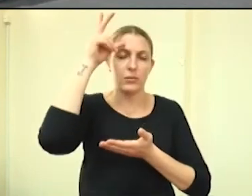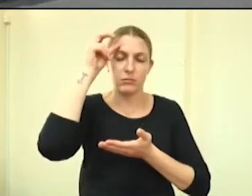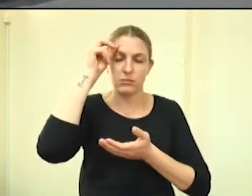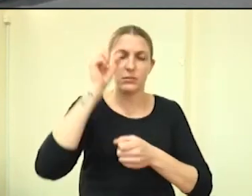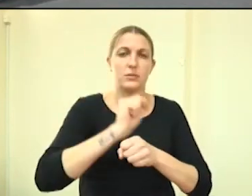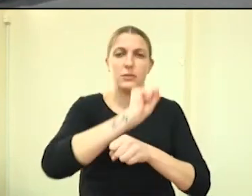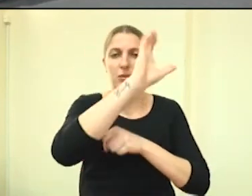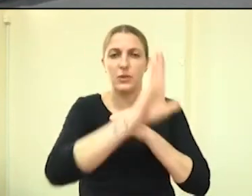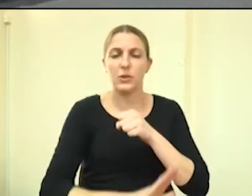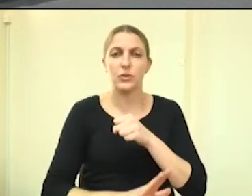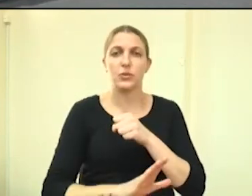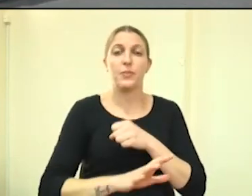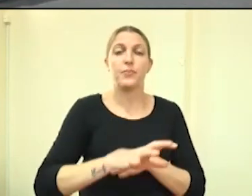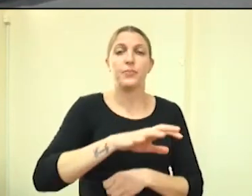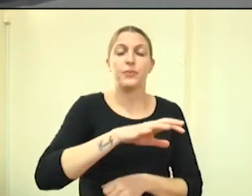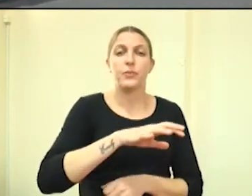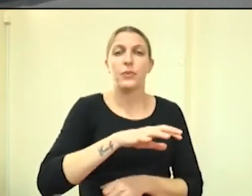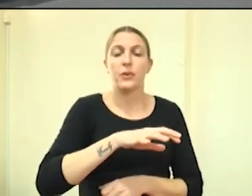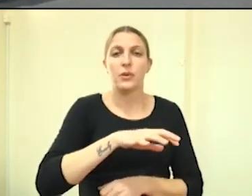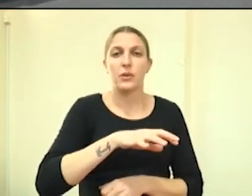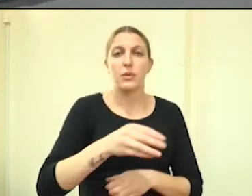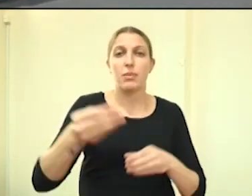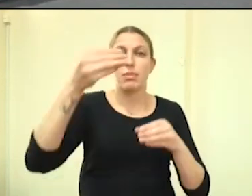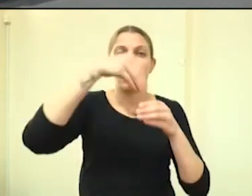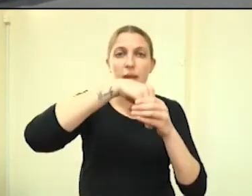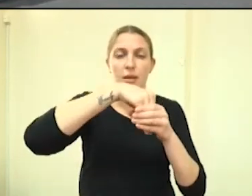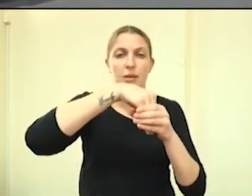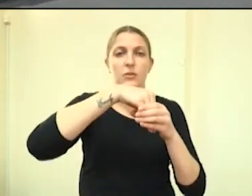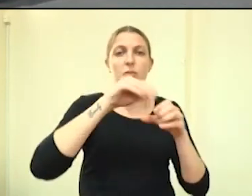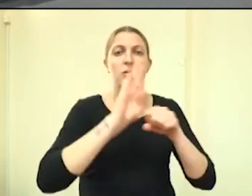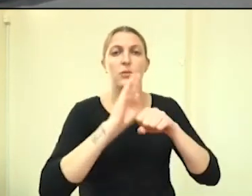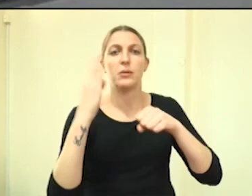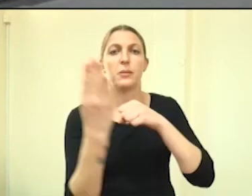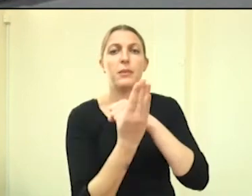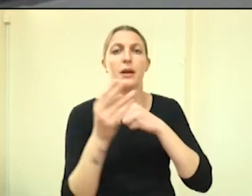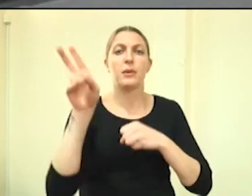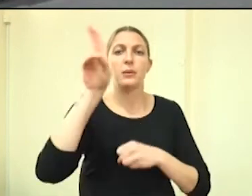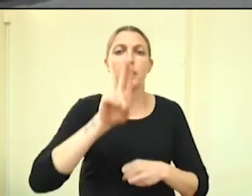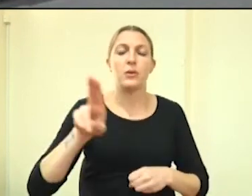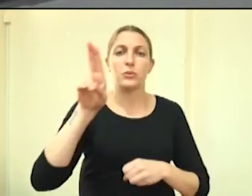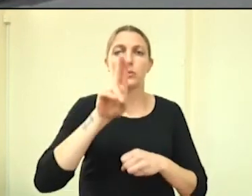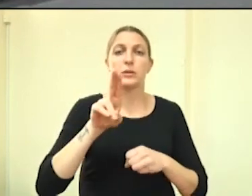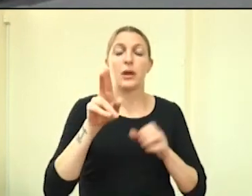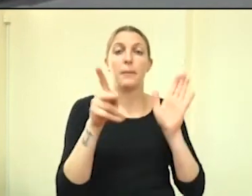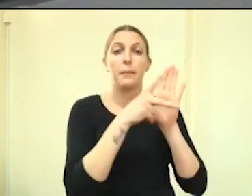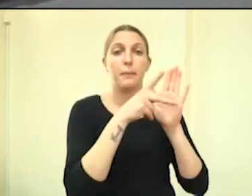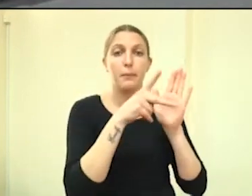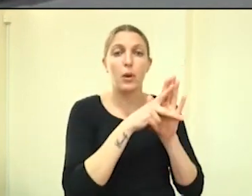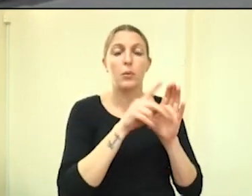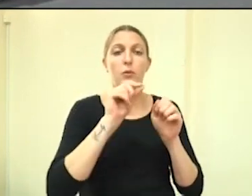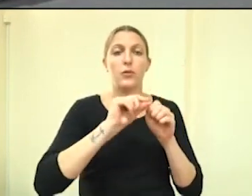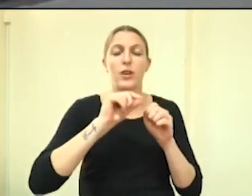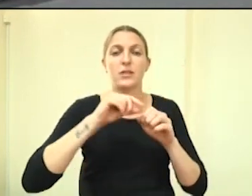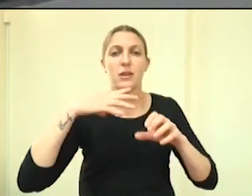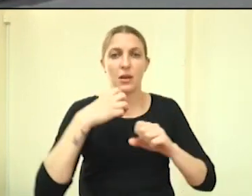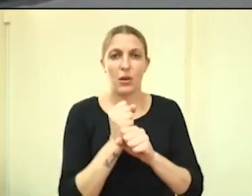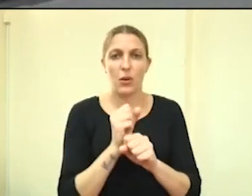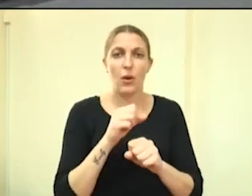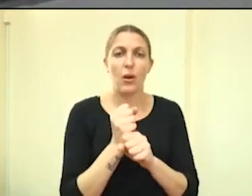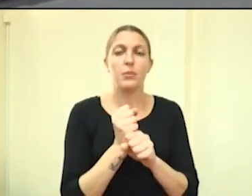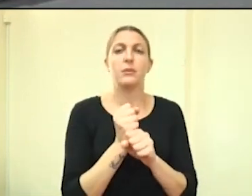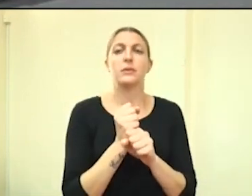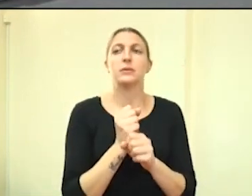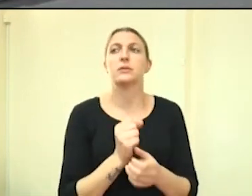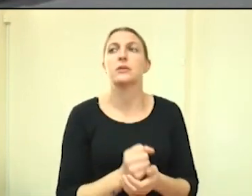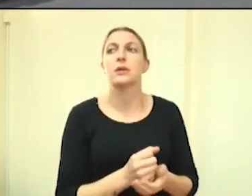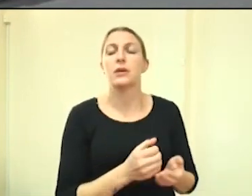metros quadrados dentro do loteamento para utilização exclusiva em obras e instalação de equipamentos públicos. Parágrafo único. A área a